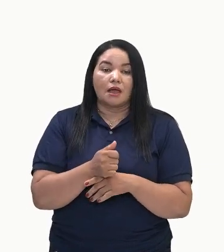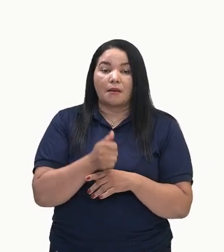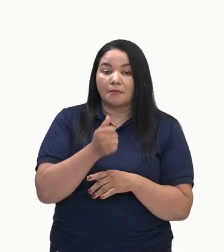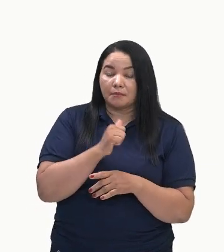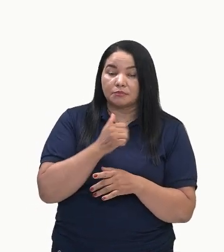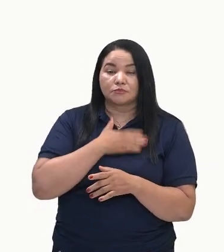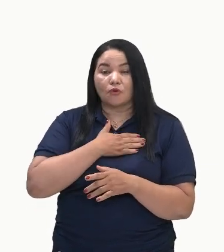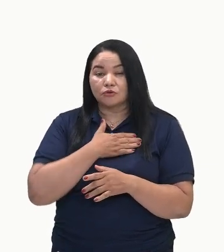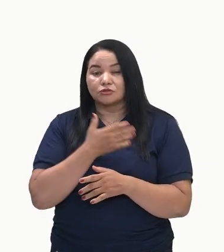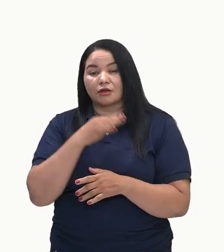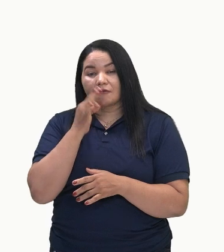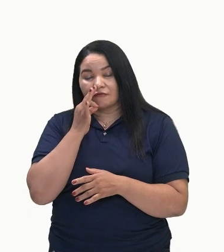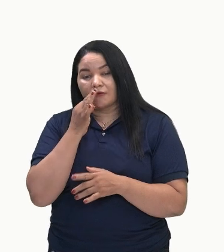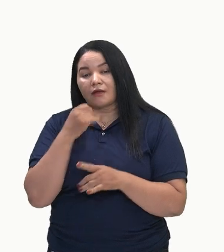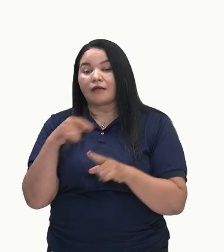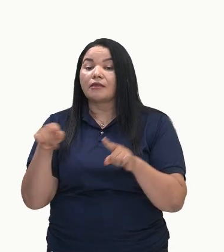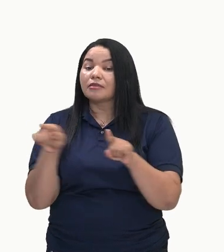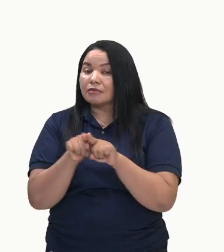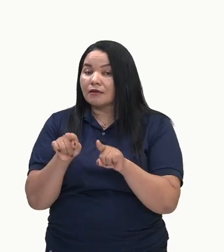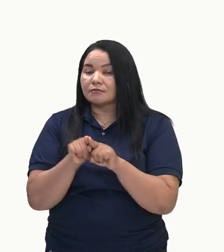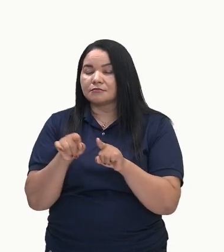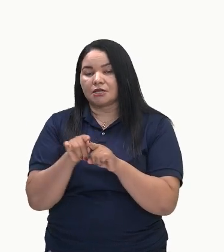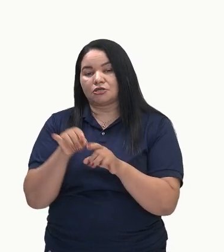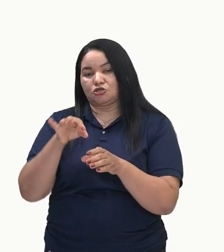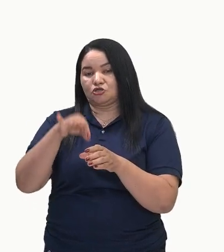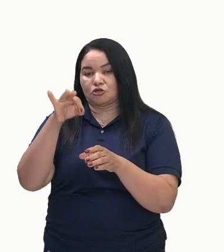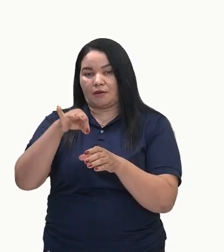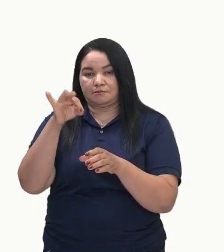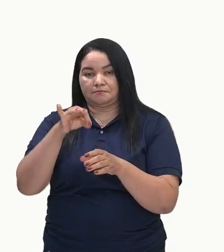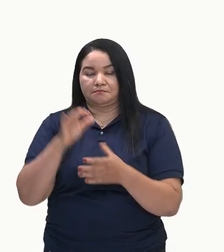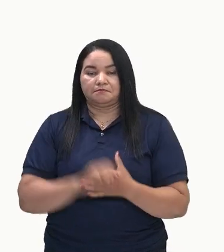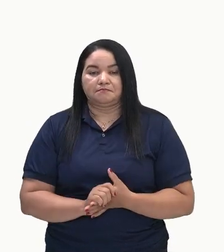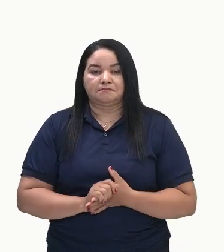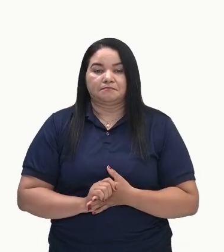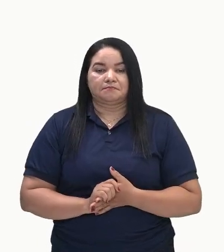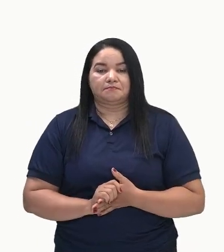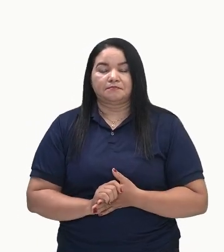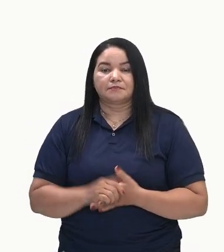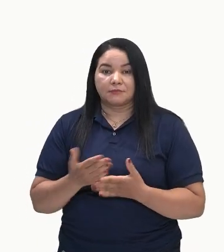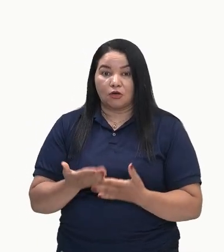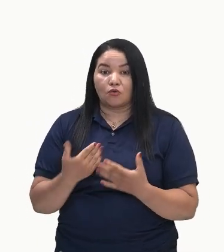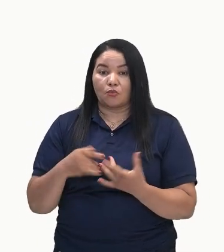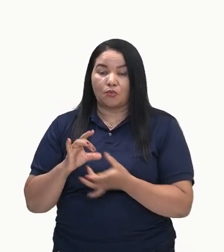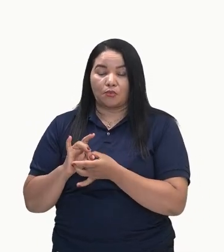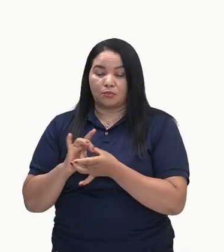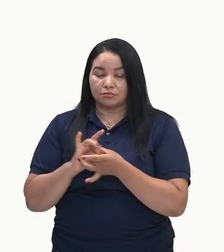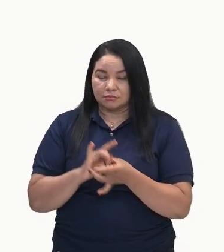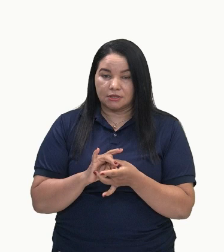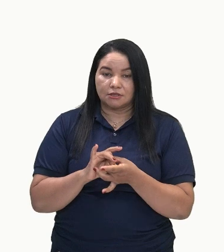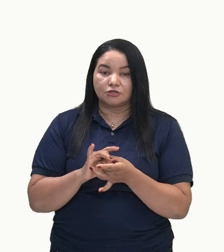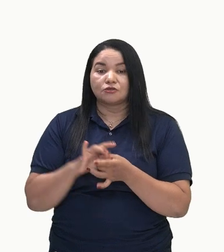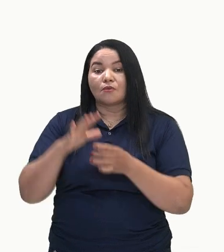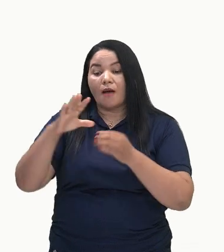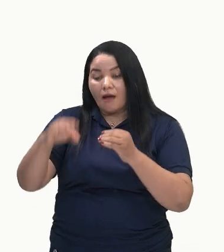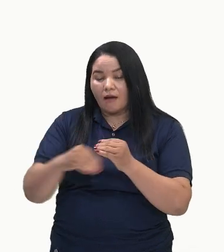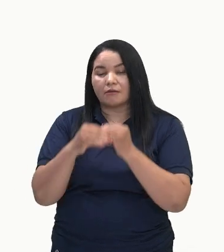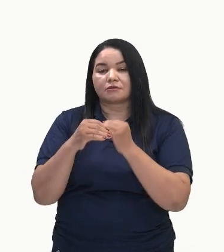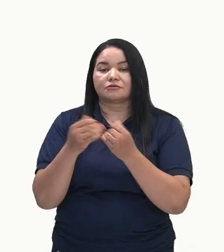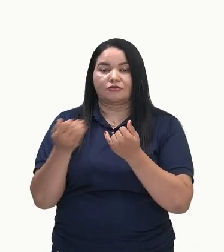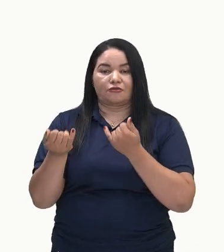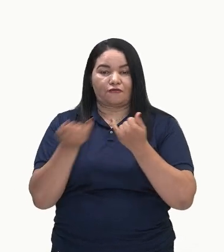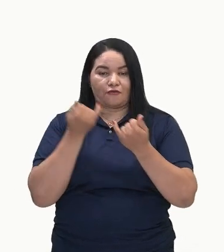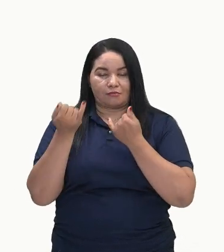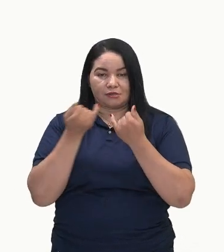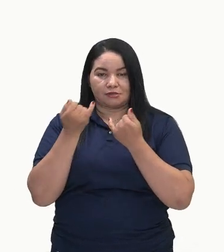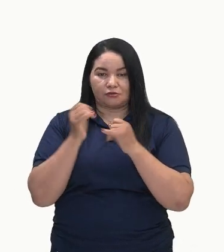Eu estou utilizando esse advérbio aqui, tá? Nesse contexto ele está adicionando uma informação,